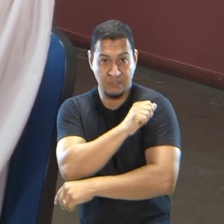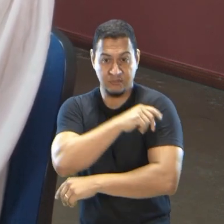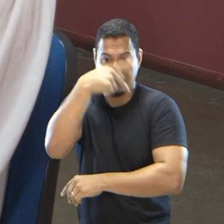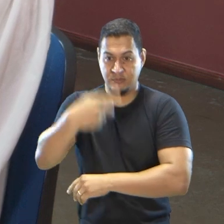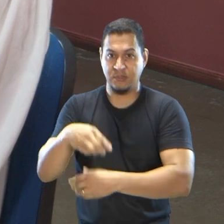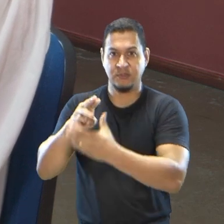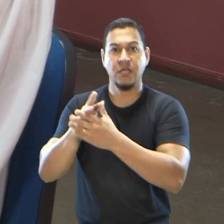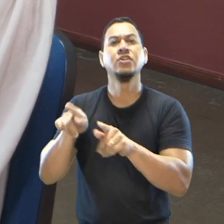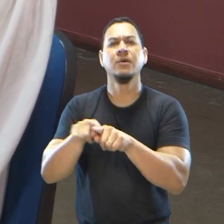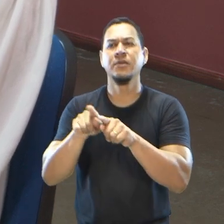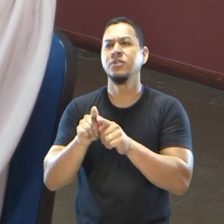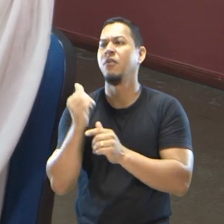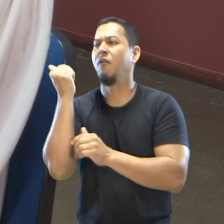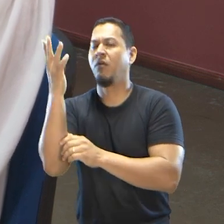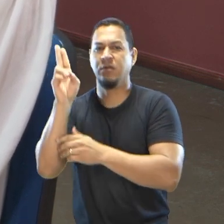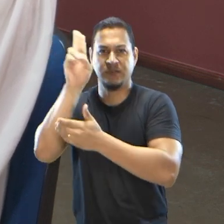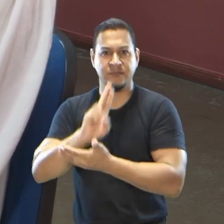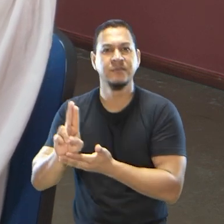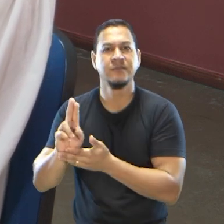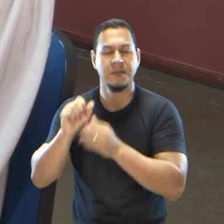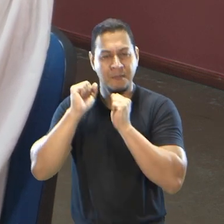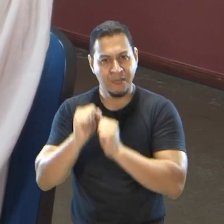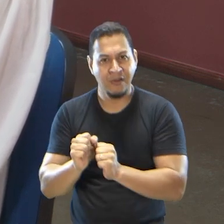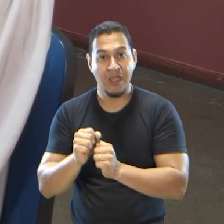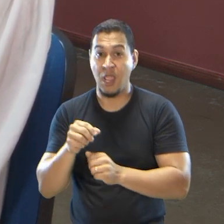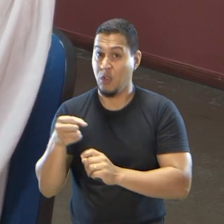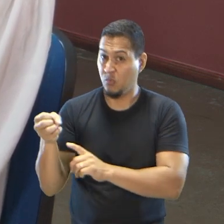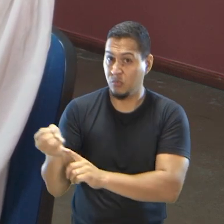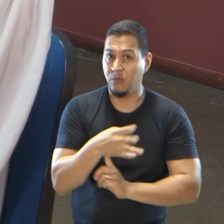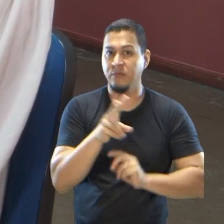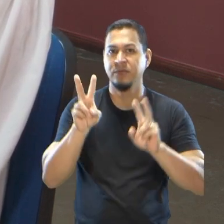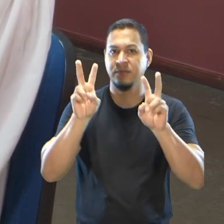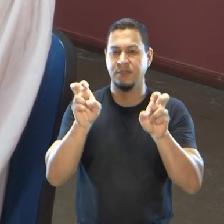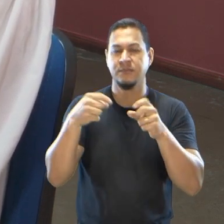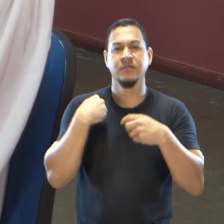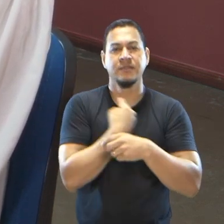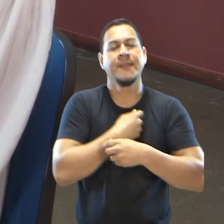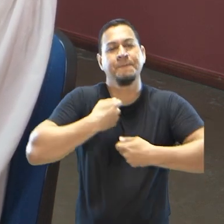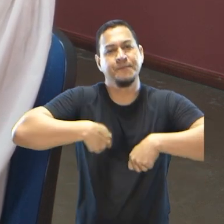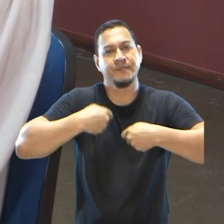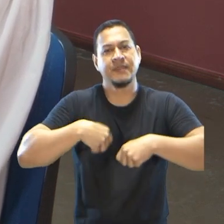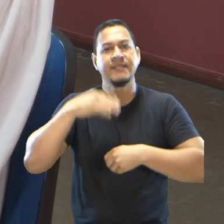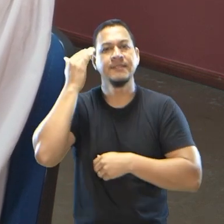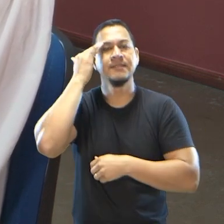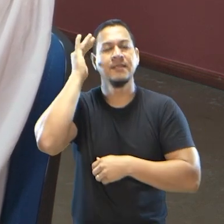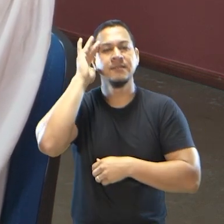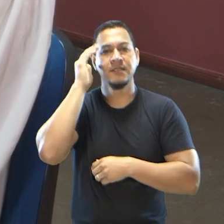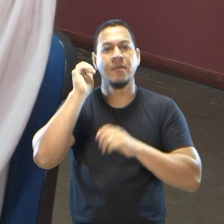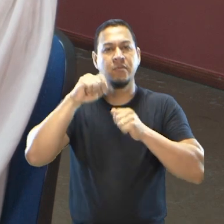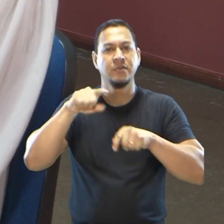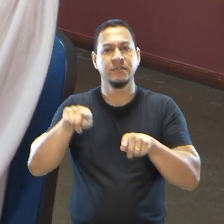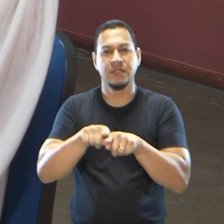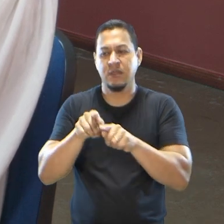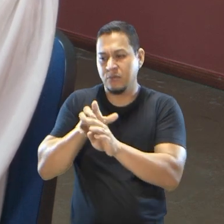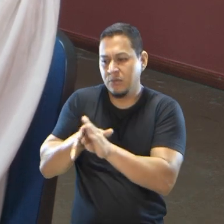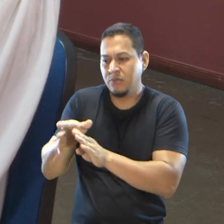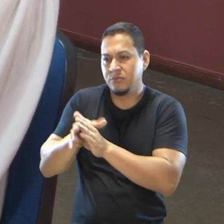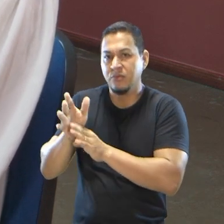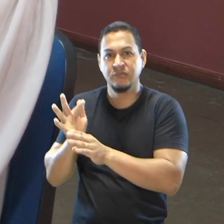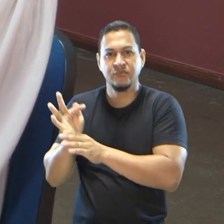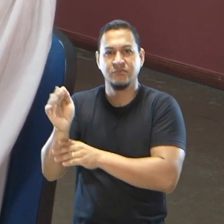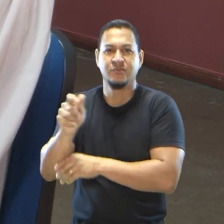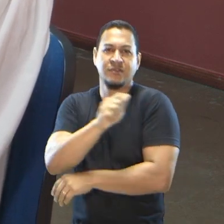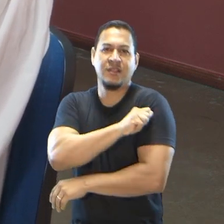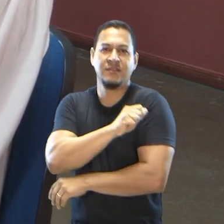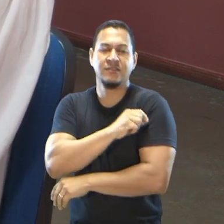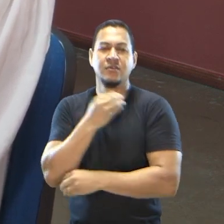da UFRR e de outras universidades. Porque é um assunto novo e que precisamos entender para poder orientar os